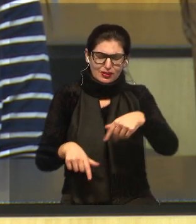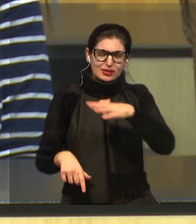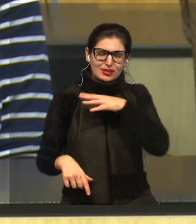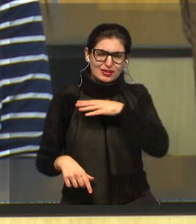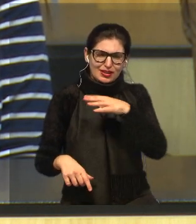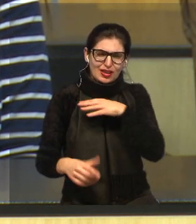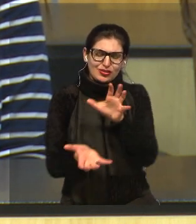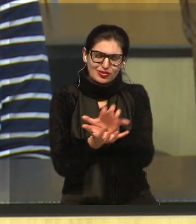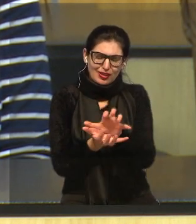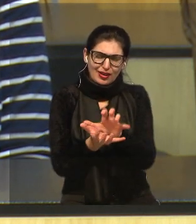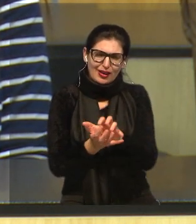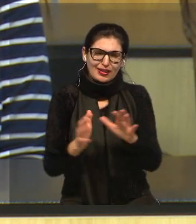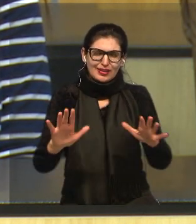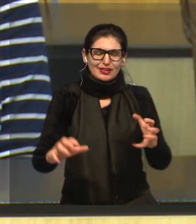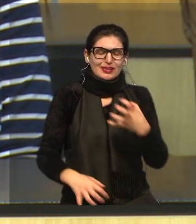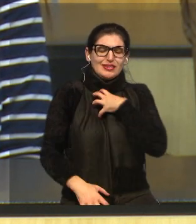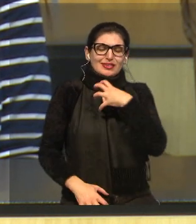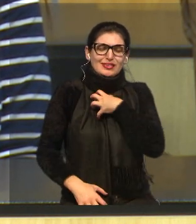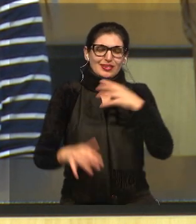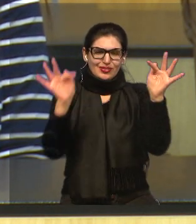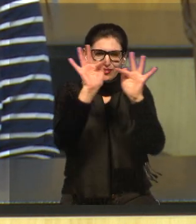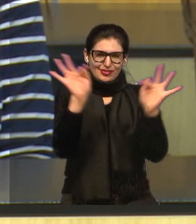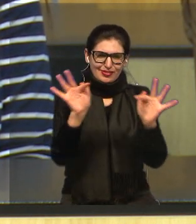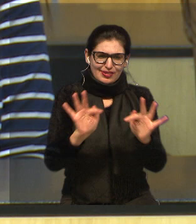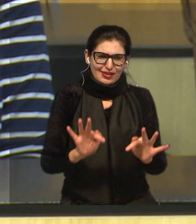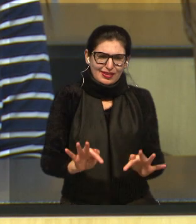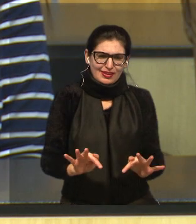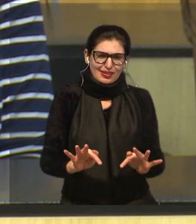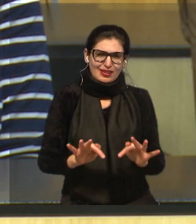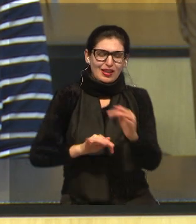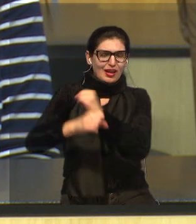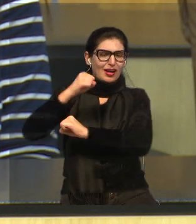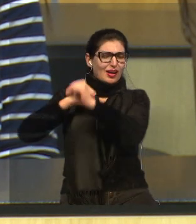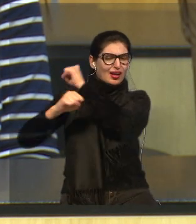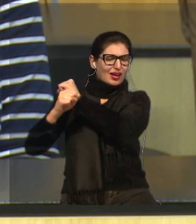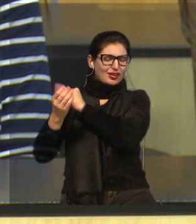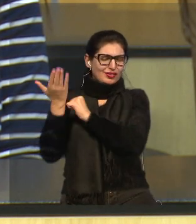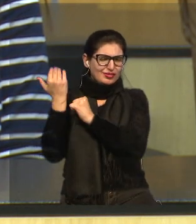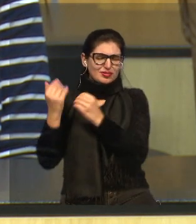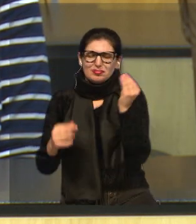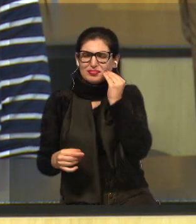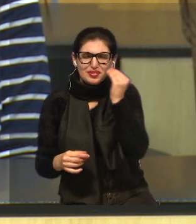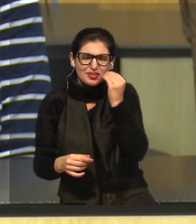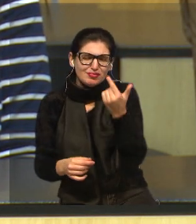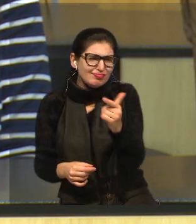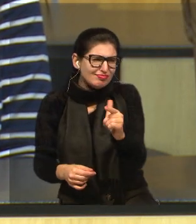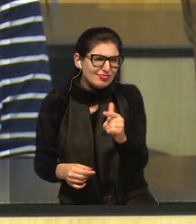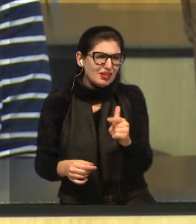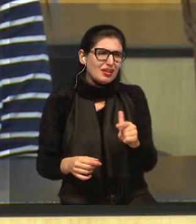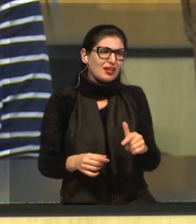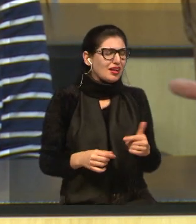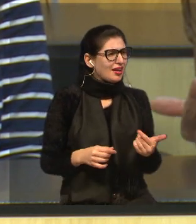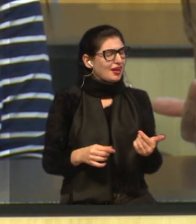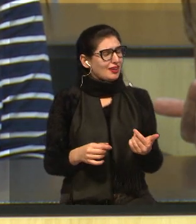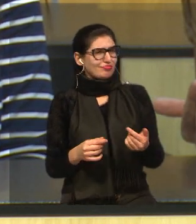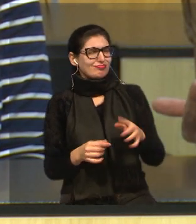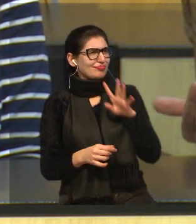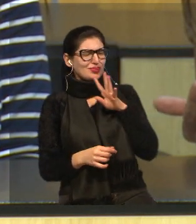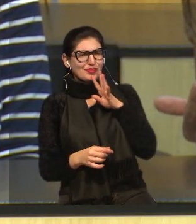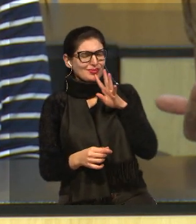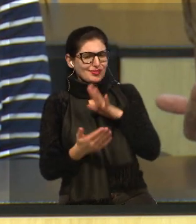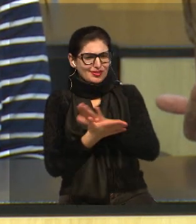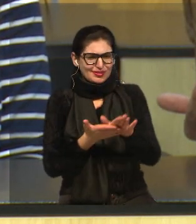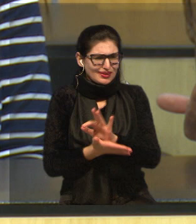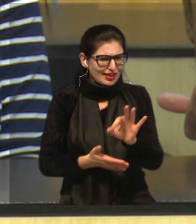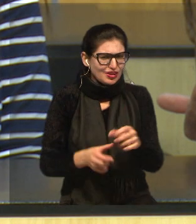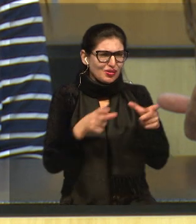uma imensa satisfação para mim. Há muitos anos eu não vi um local, em todo o meu percurso profissional, eu não conheci outra